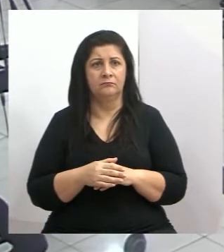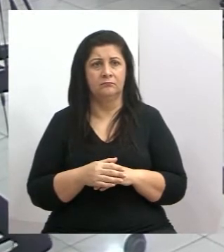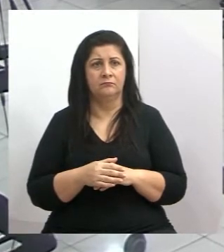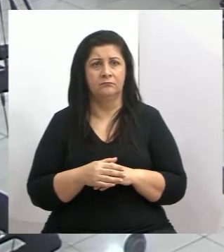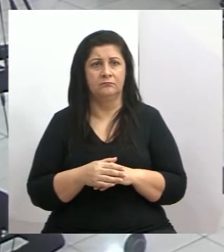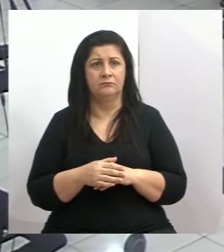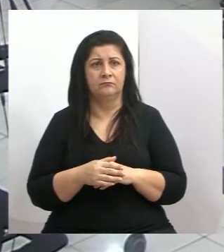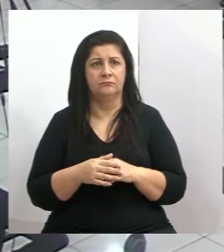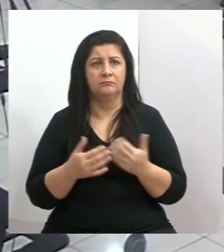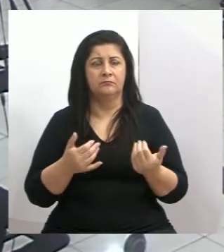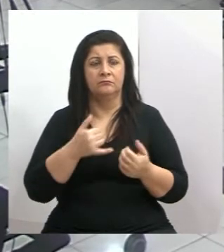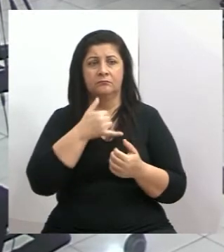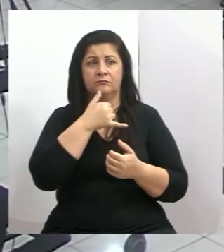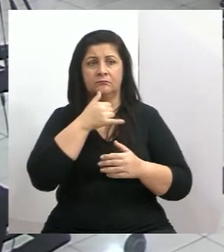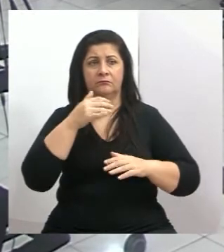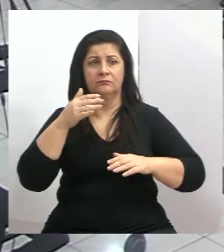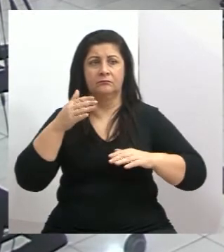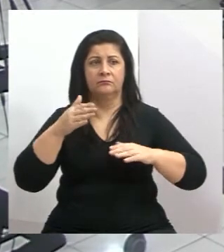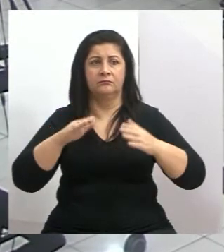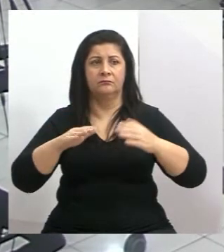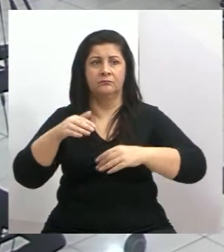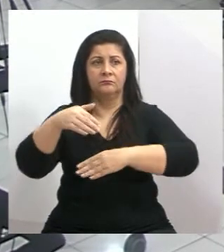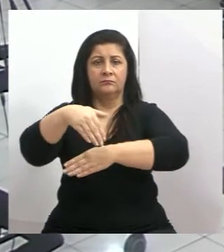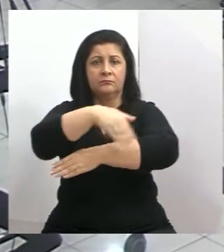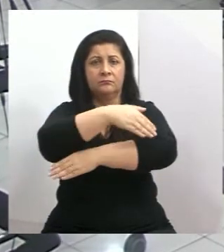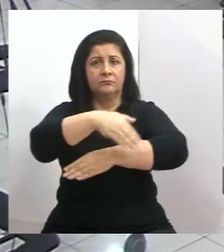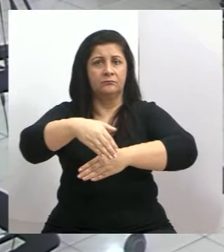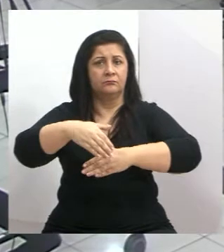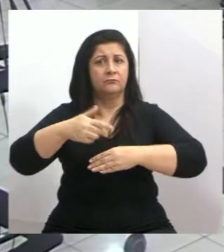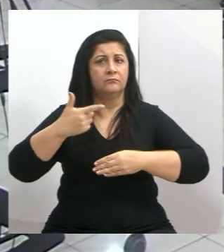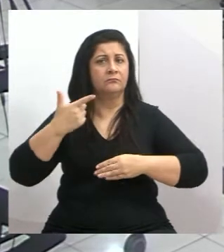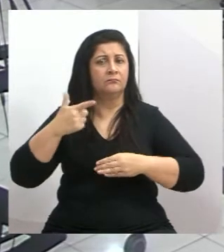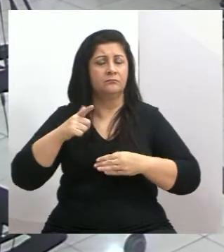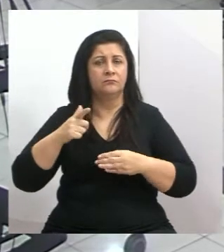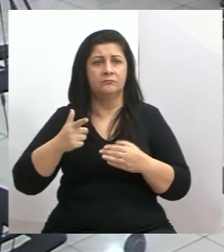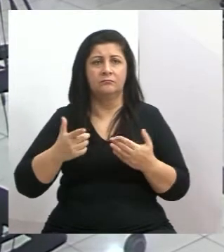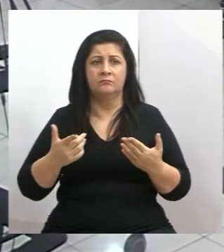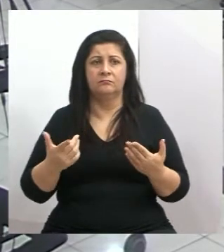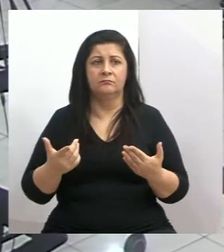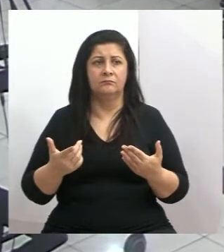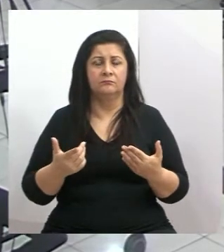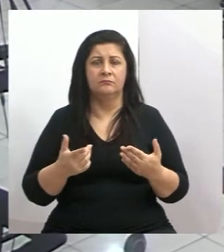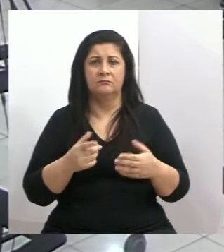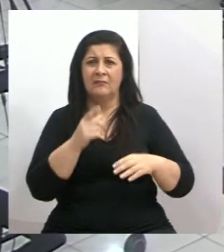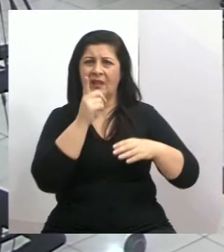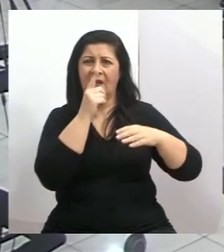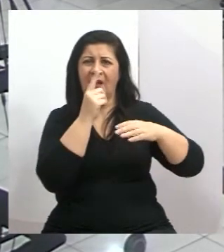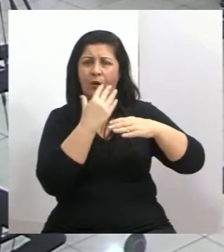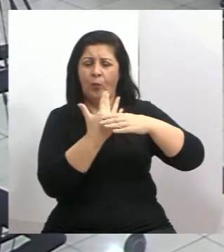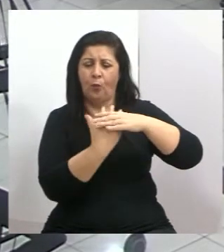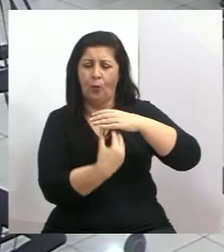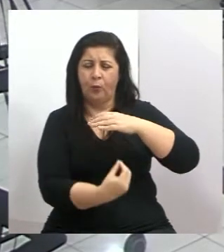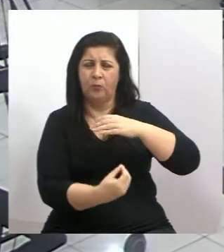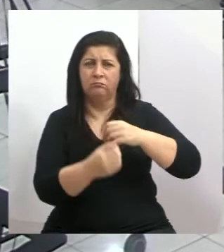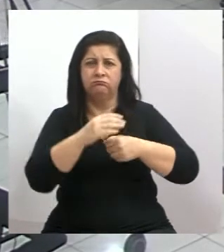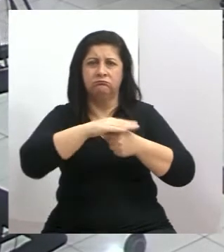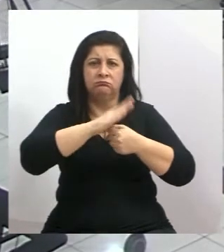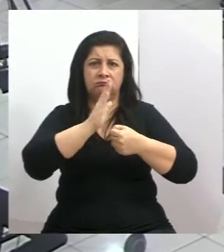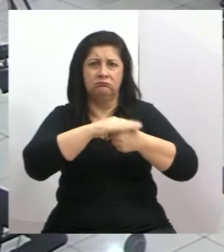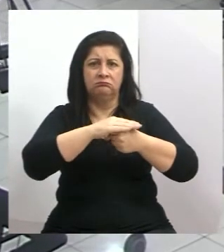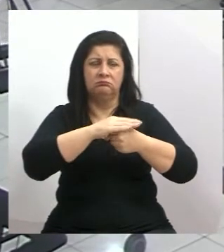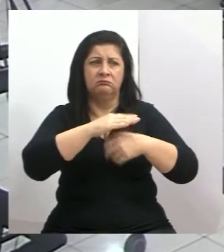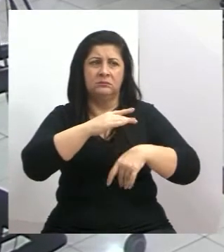essas ruas ainda não tem a infraestrutura a drenagem esgoto